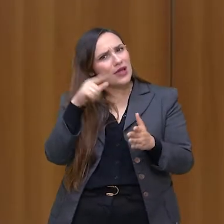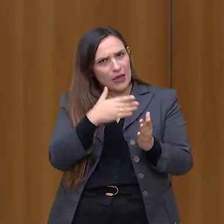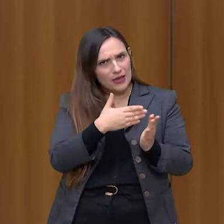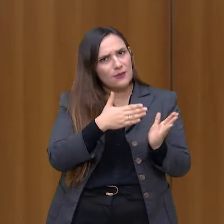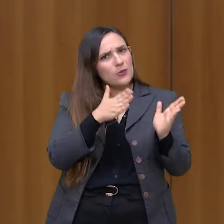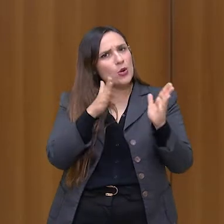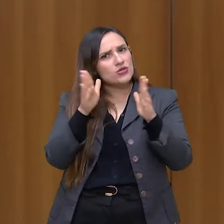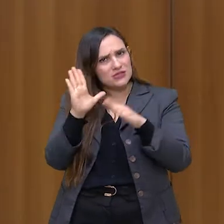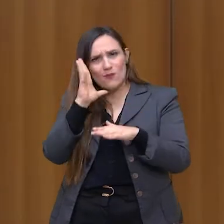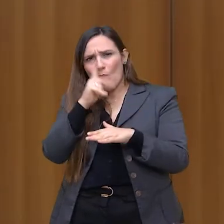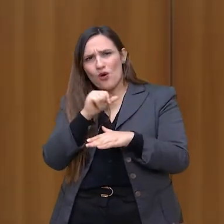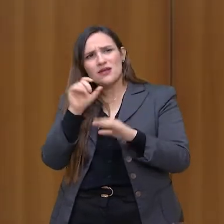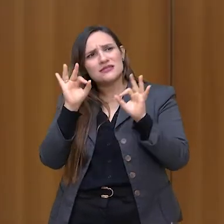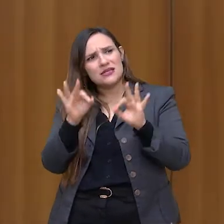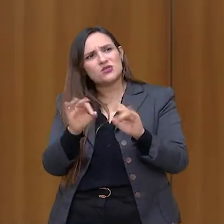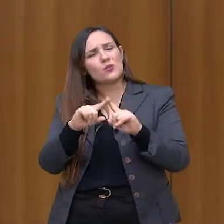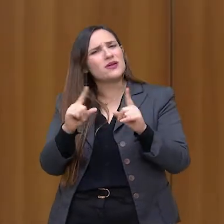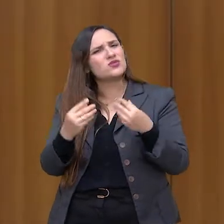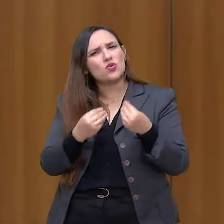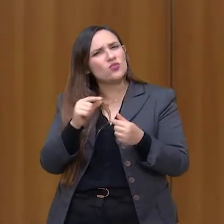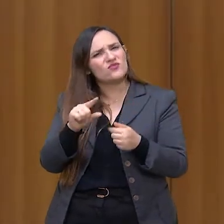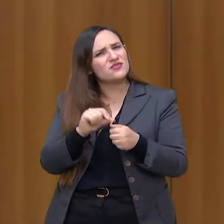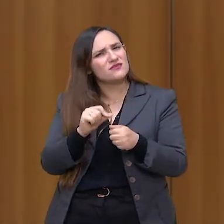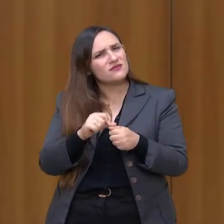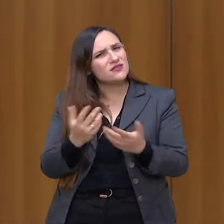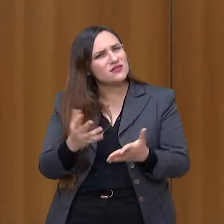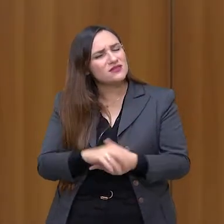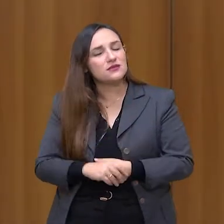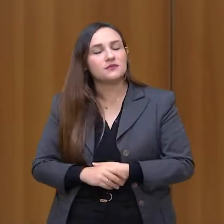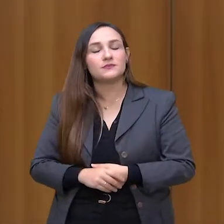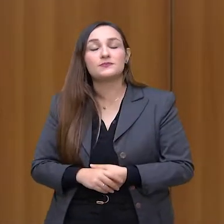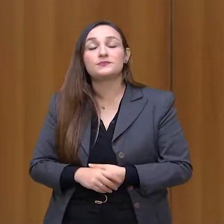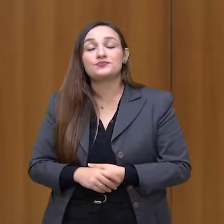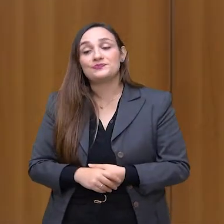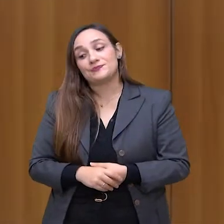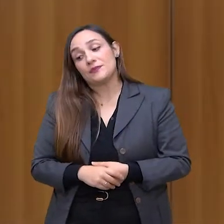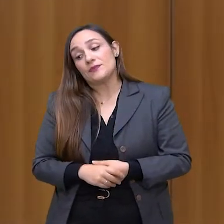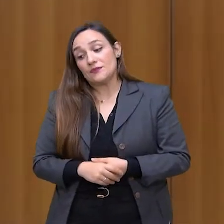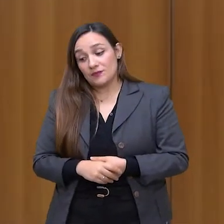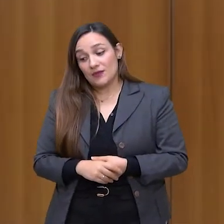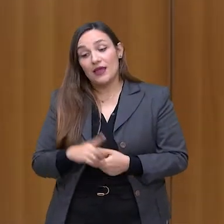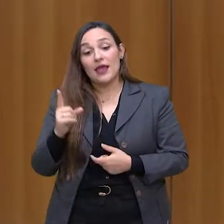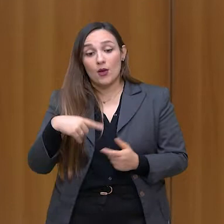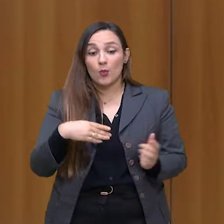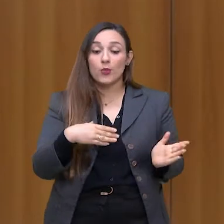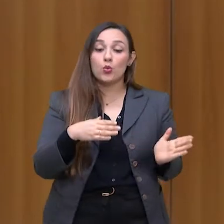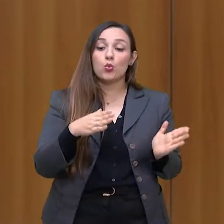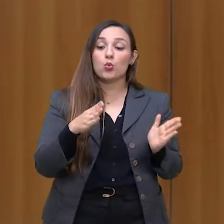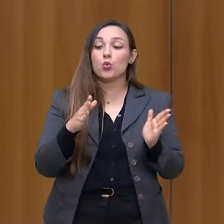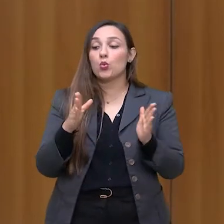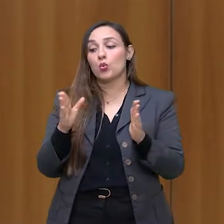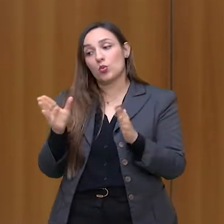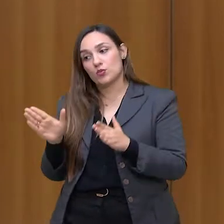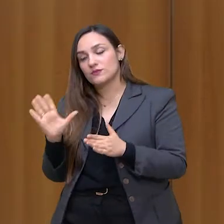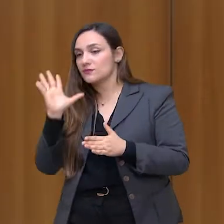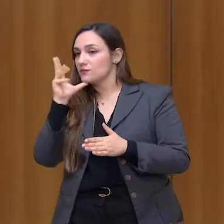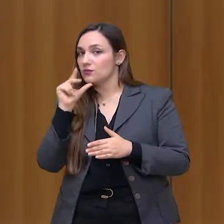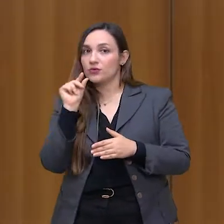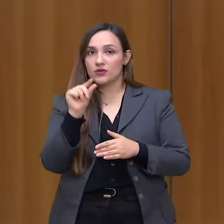né? Mas como que isso está sendo feito, doutora? Então, né, é um processo. A alteração da